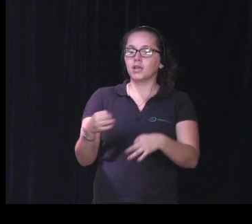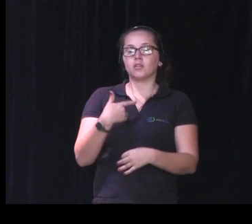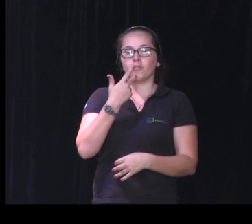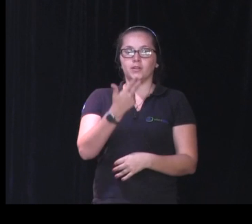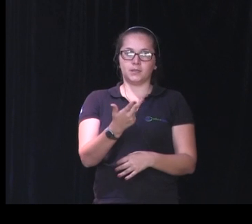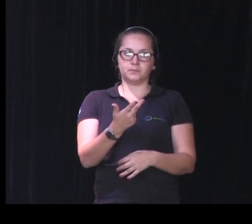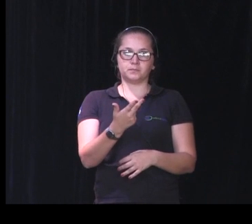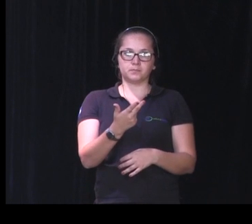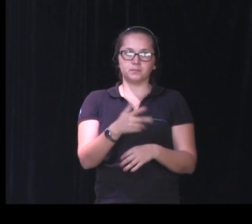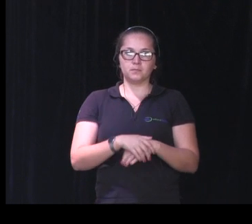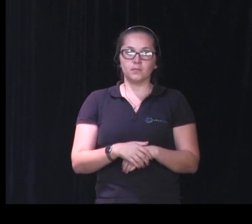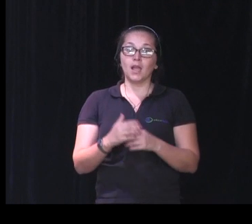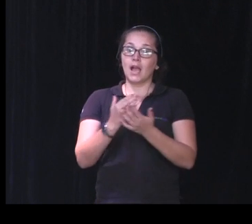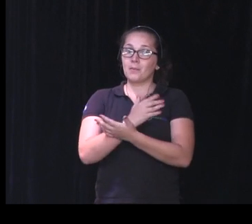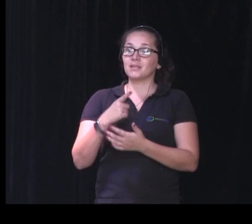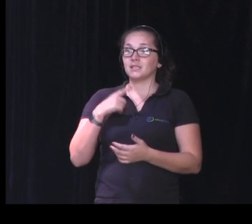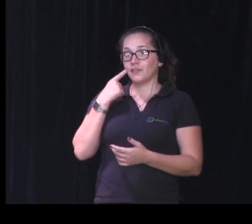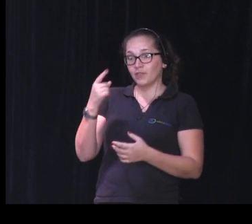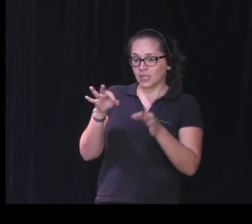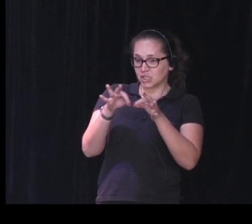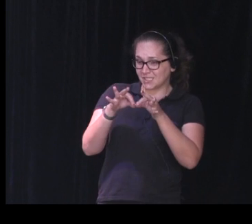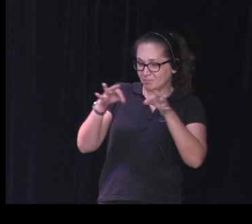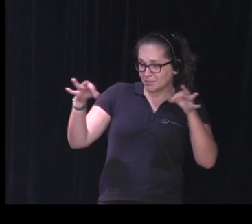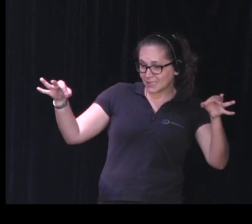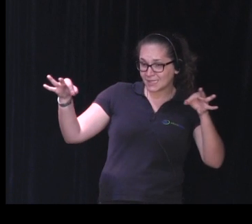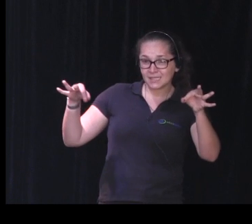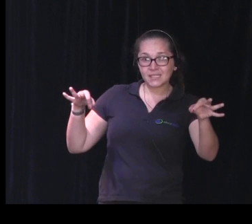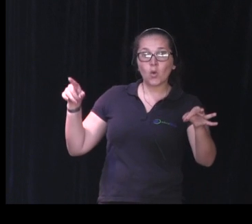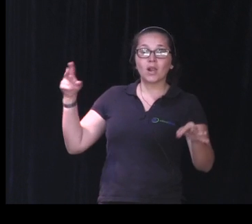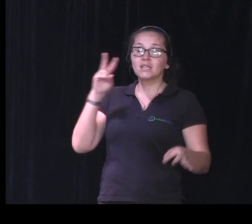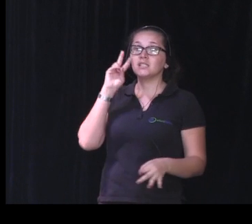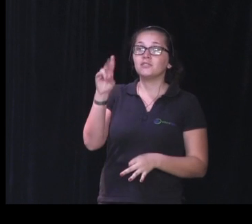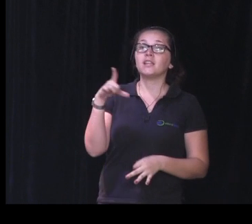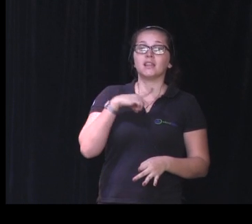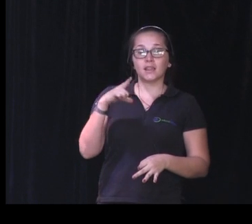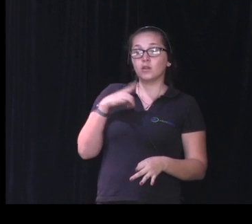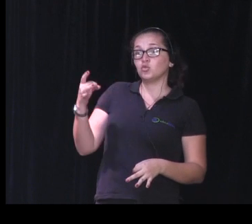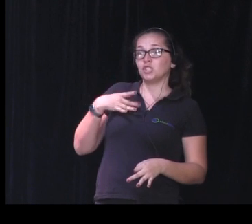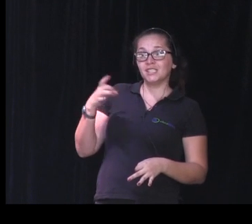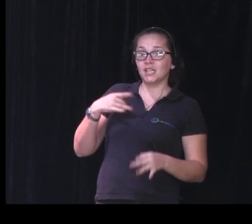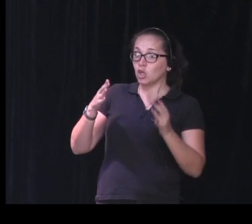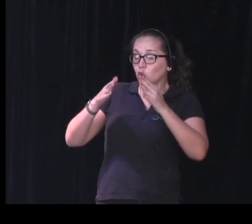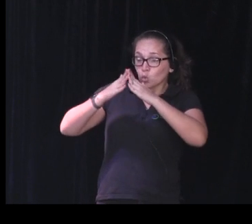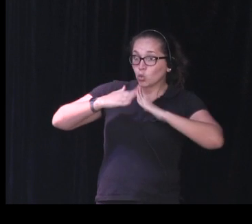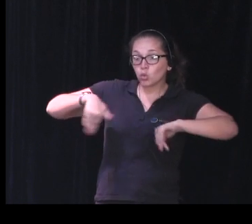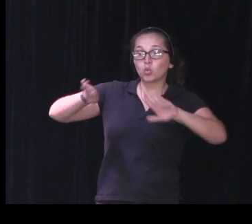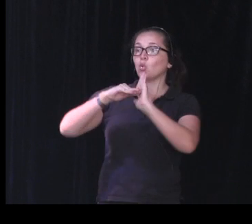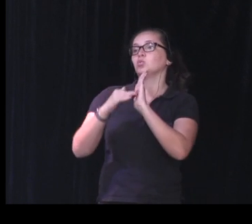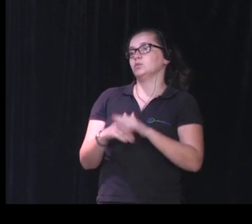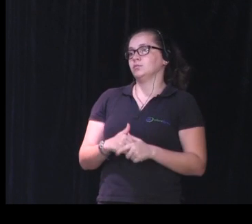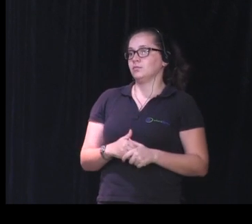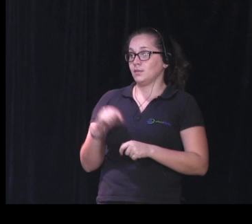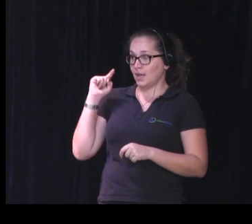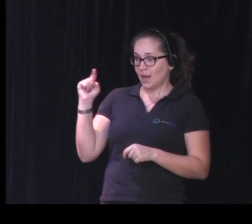ilustra muito bem o que eu vou dizer. Apesar da dimensão do país, aqui nós vemos o Chile